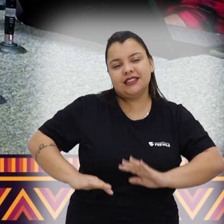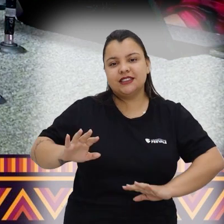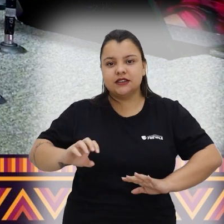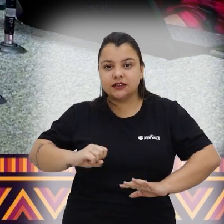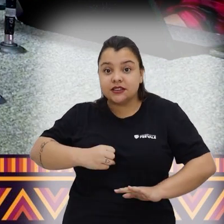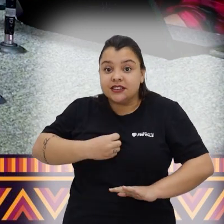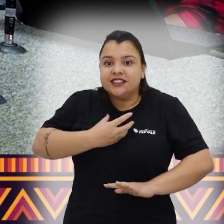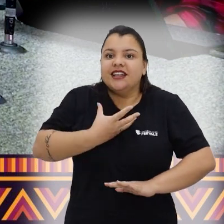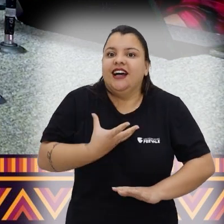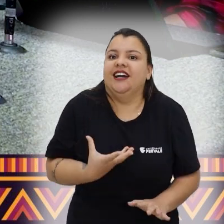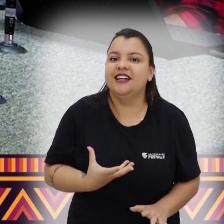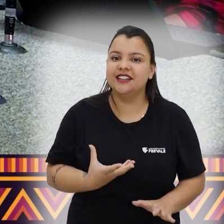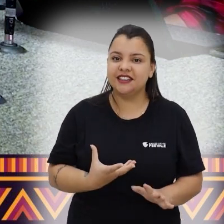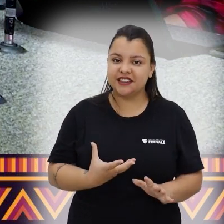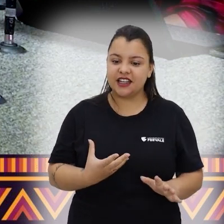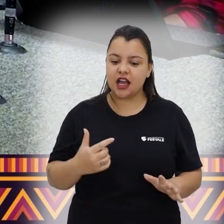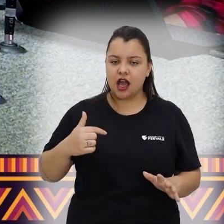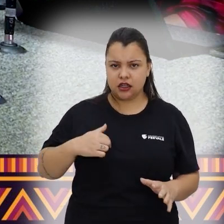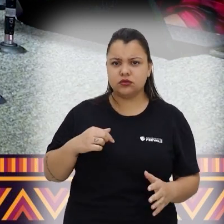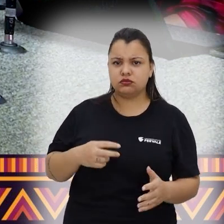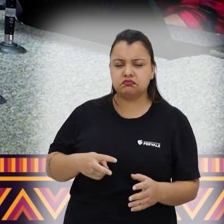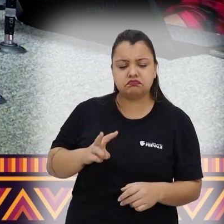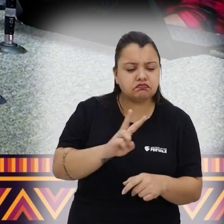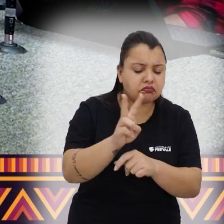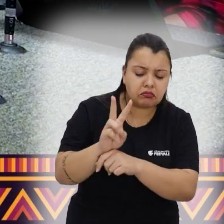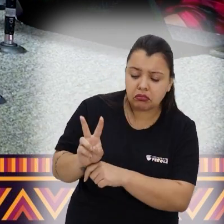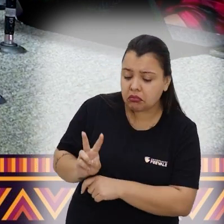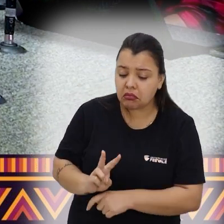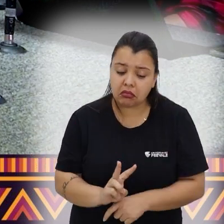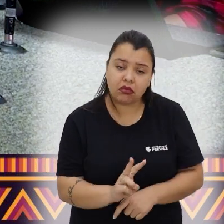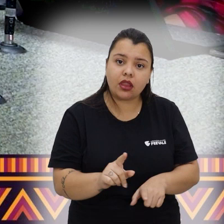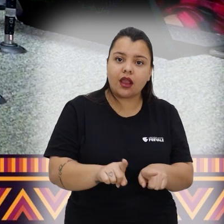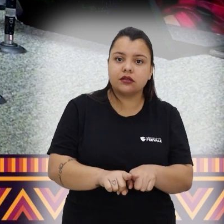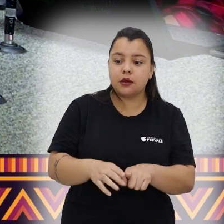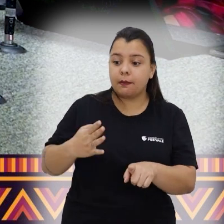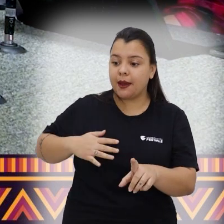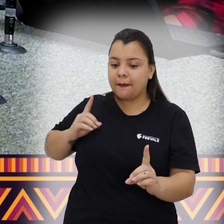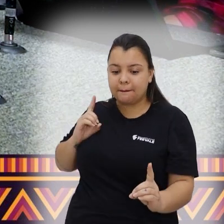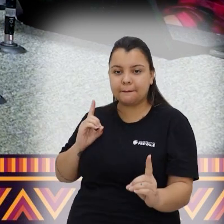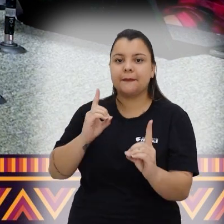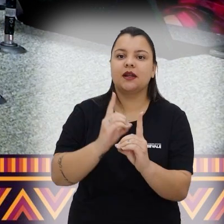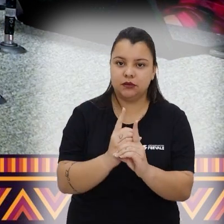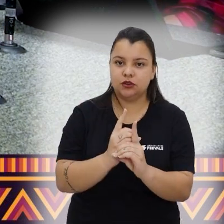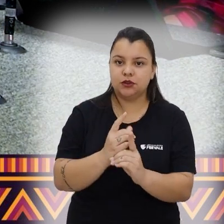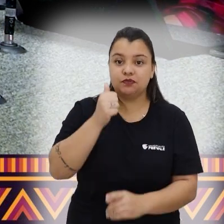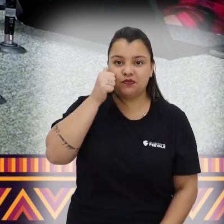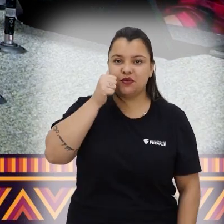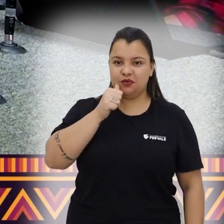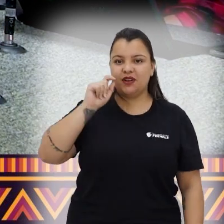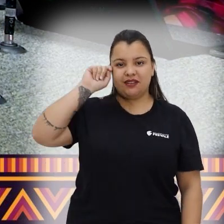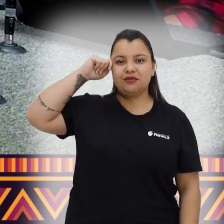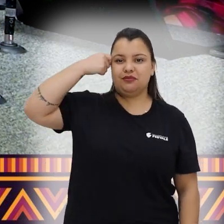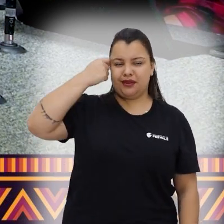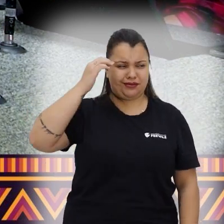Desperta. Então, é uma coisa, assim, que eu tô indo atrás pra tentar também me descobrir como mulher negra,